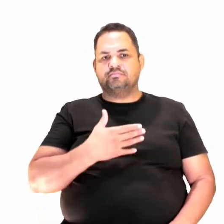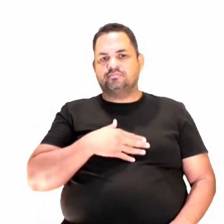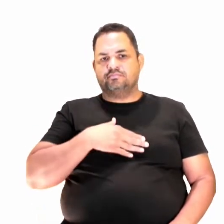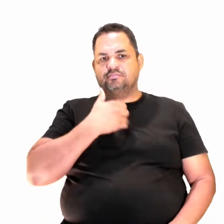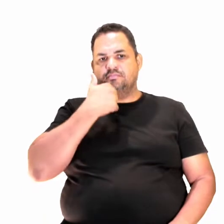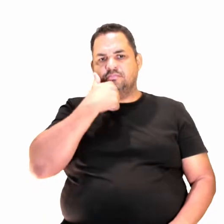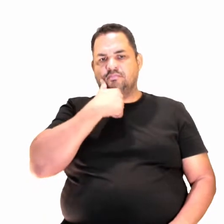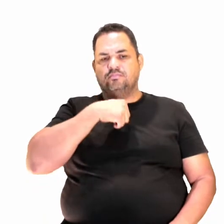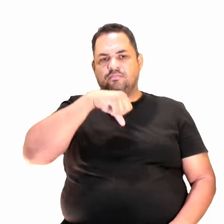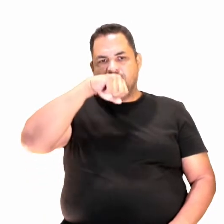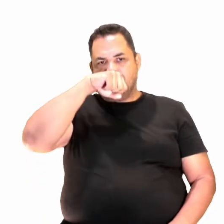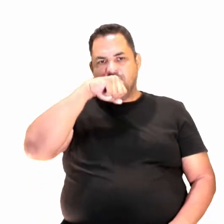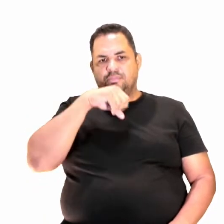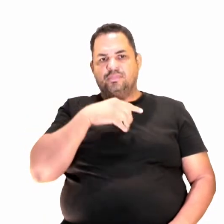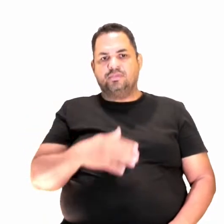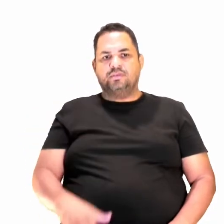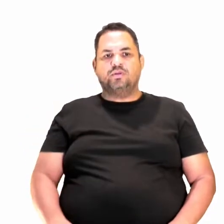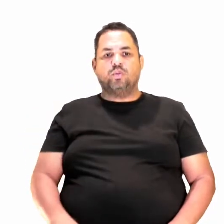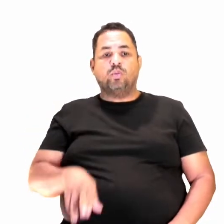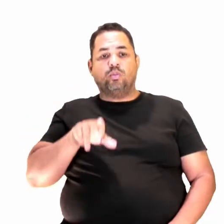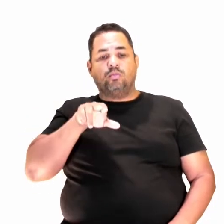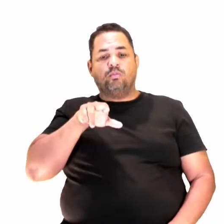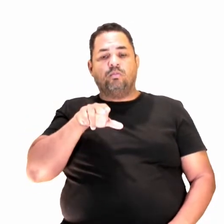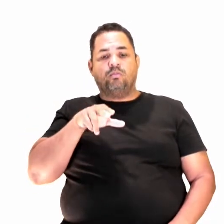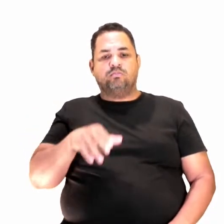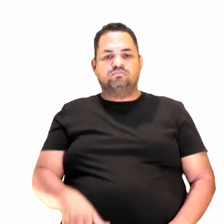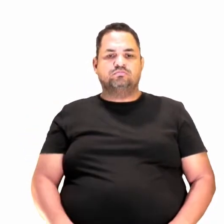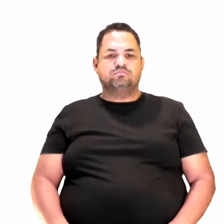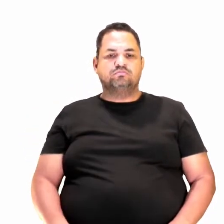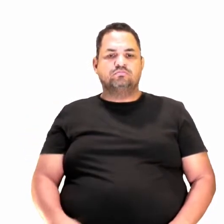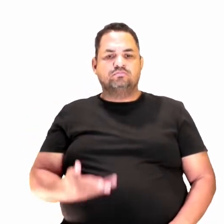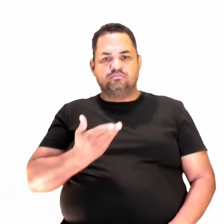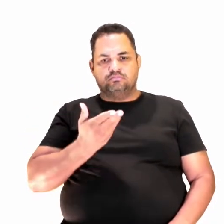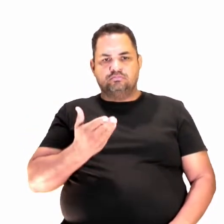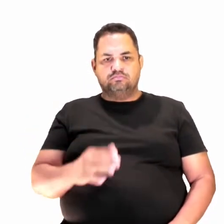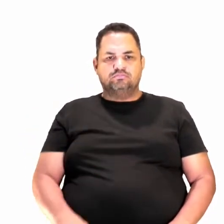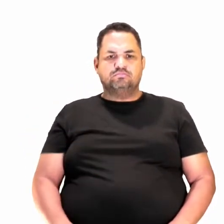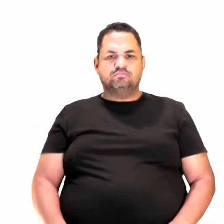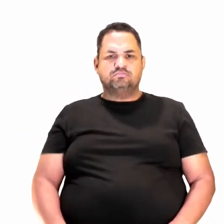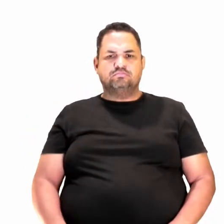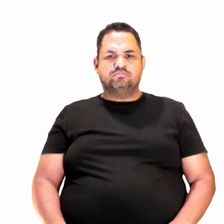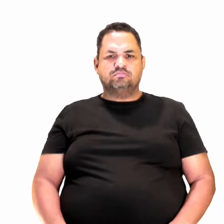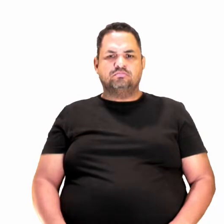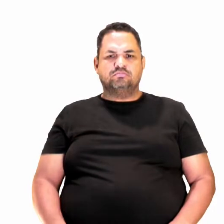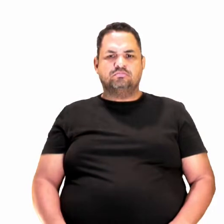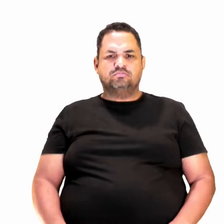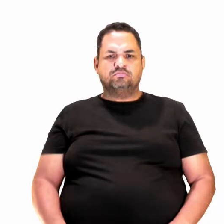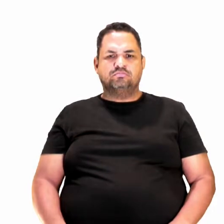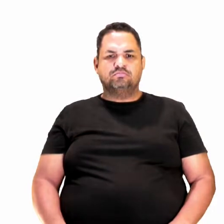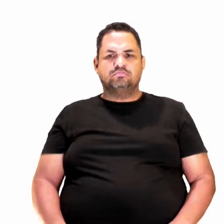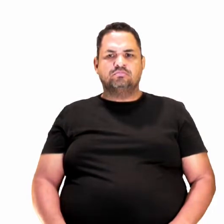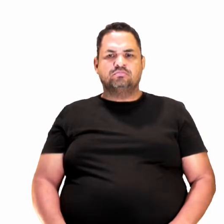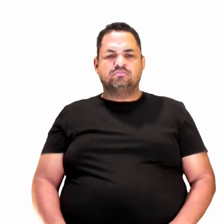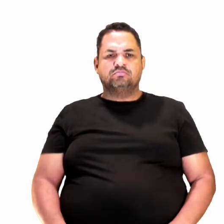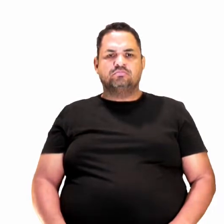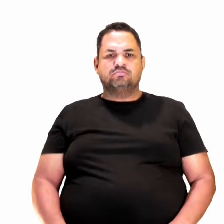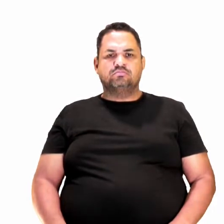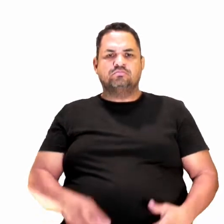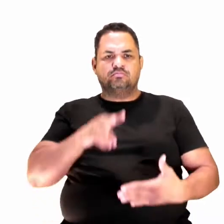contemporâneo. Muito bem? Então é isso. Let's get started. Vamos